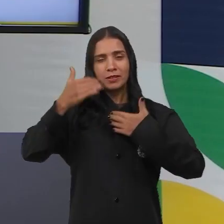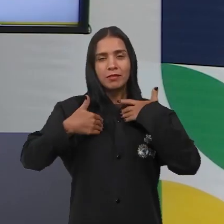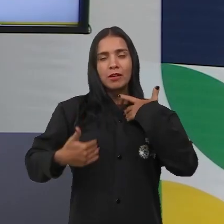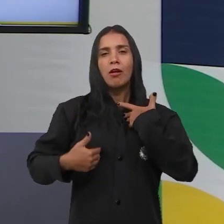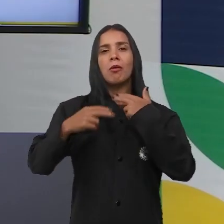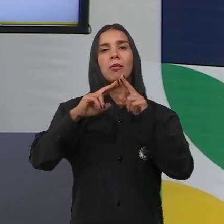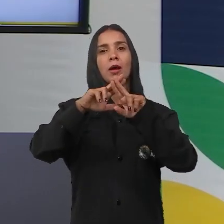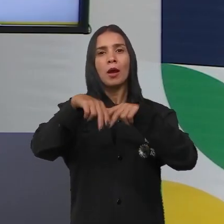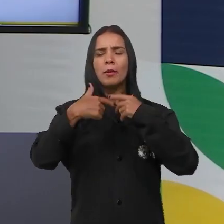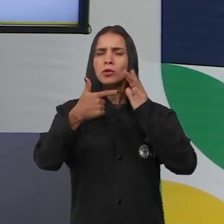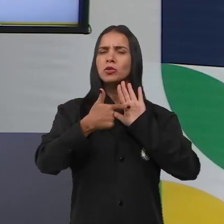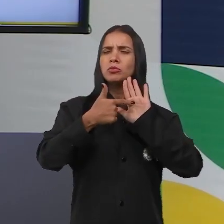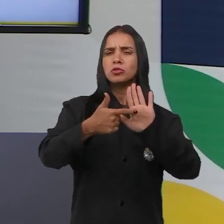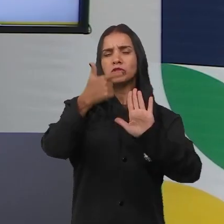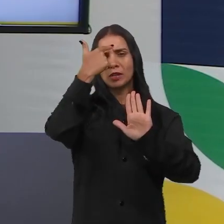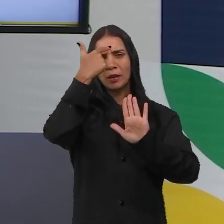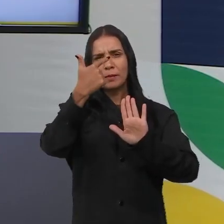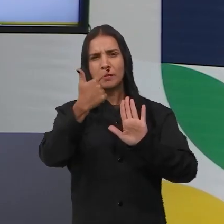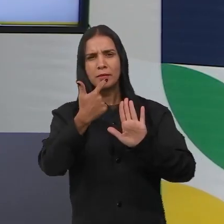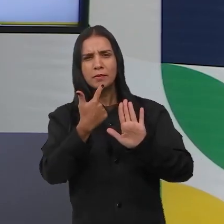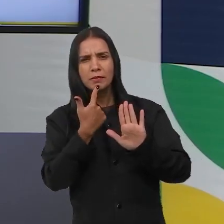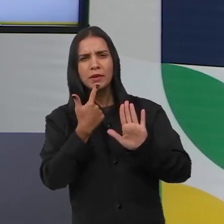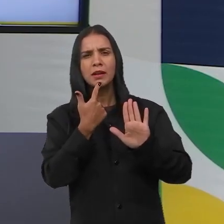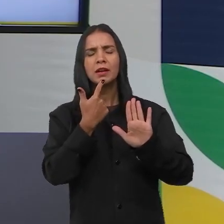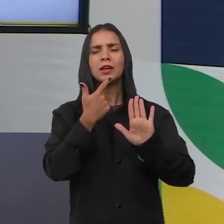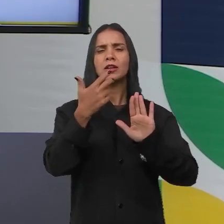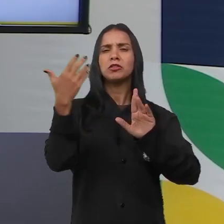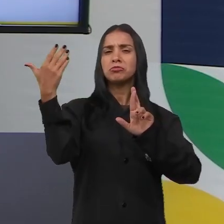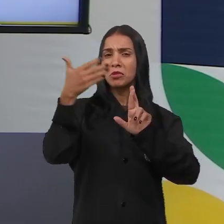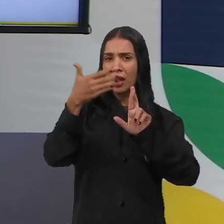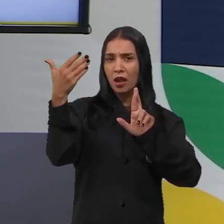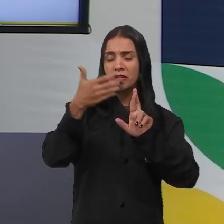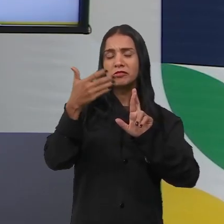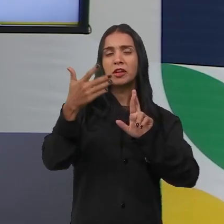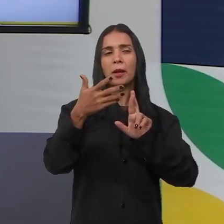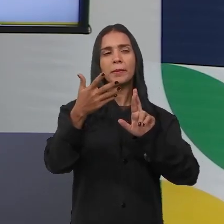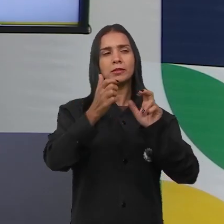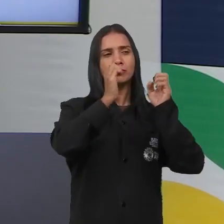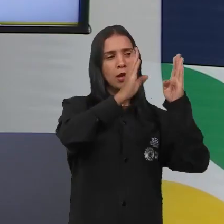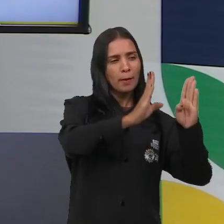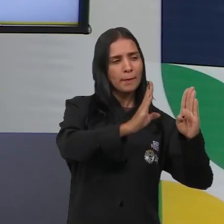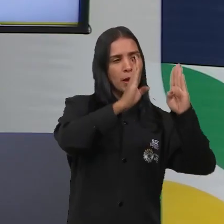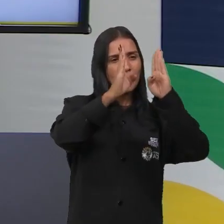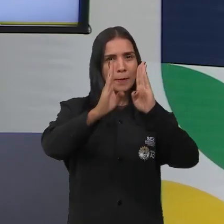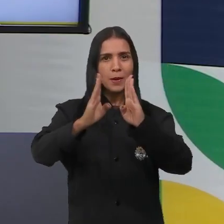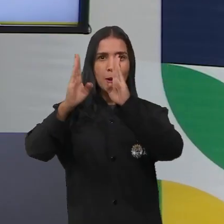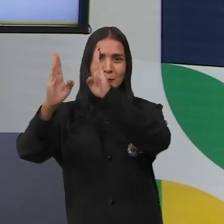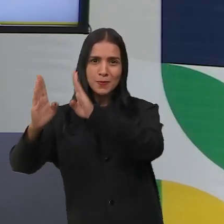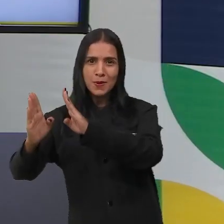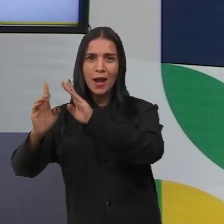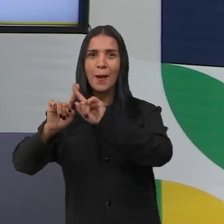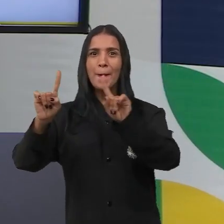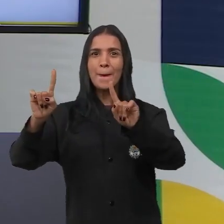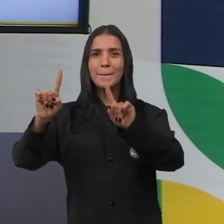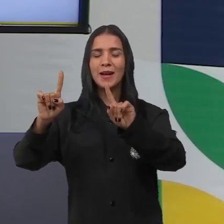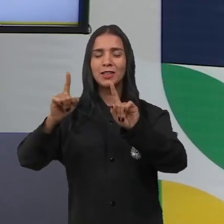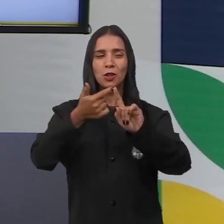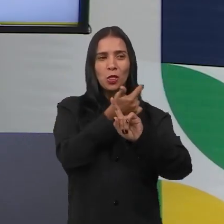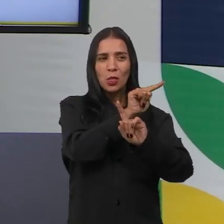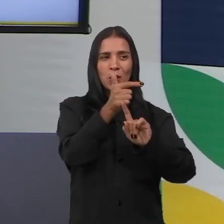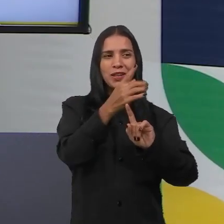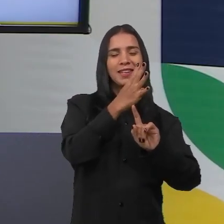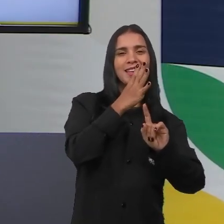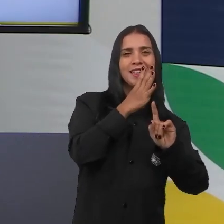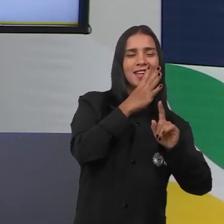algumas imagens que representam essas falas que não são ditas de forma verbal